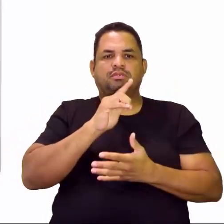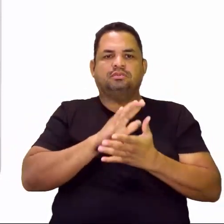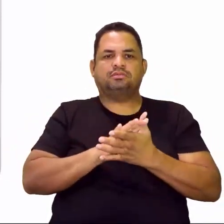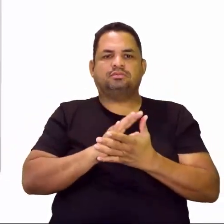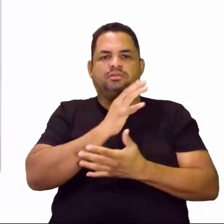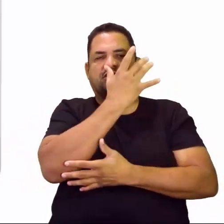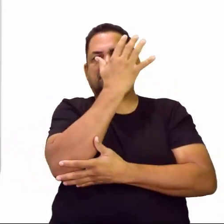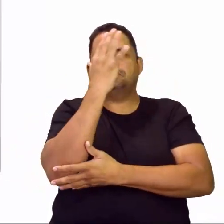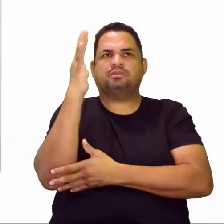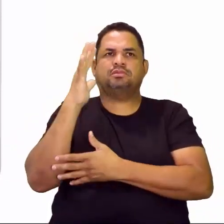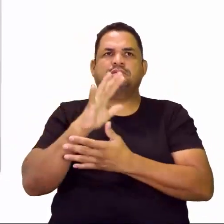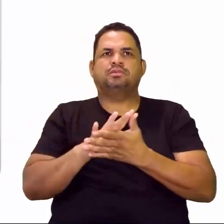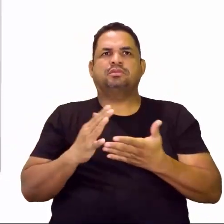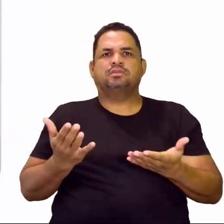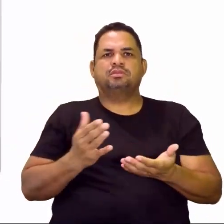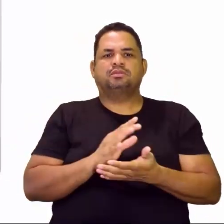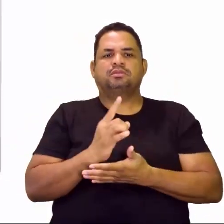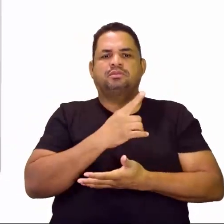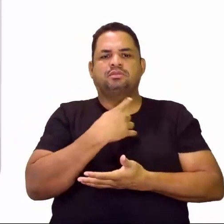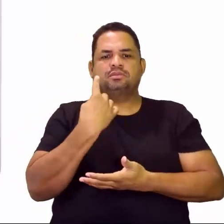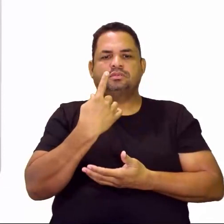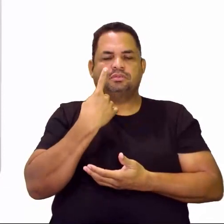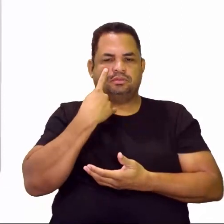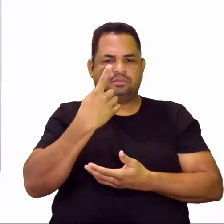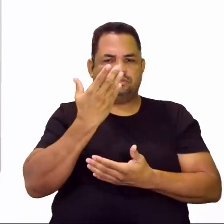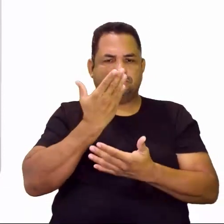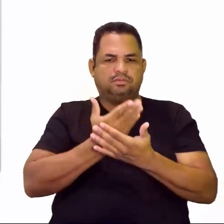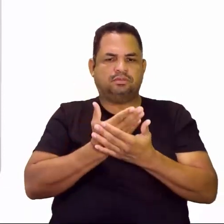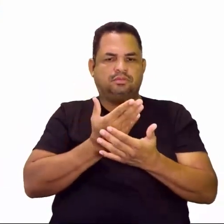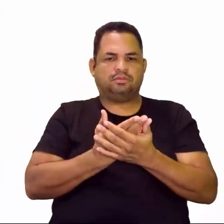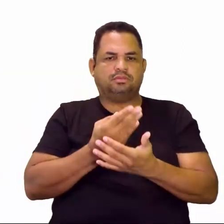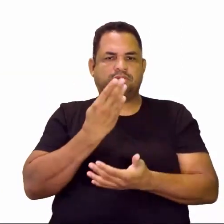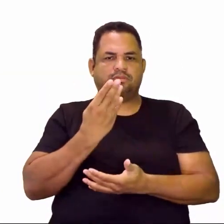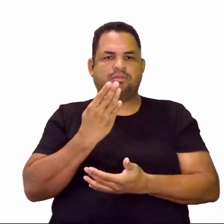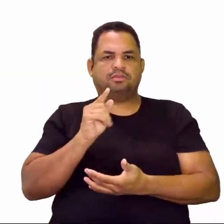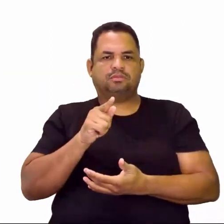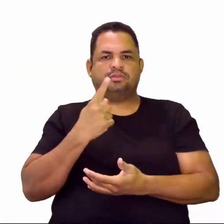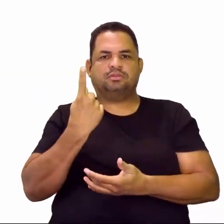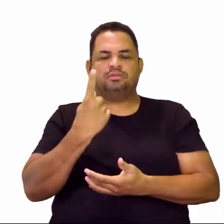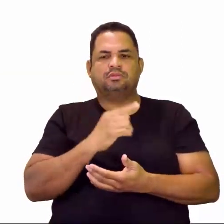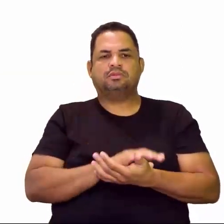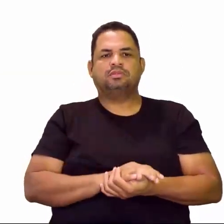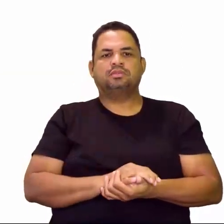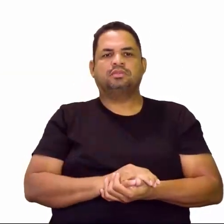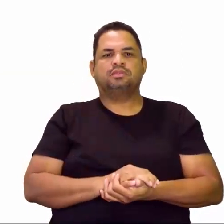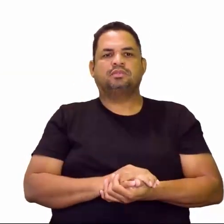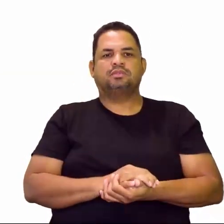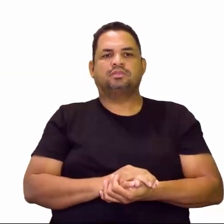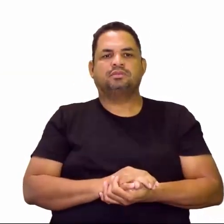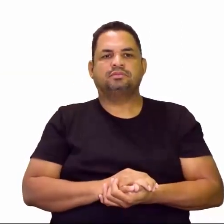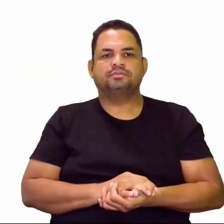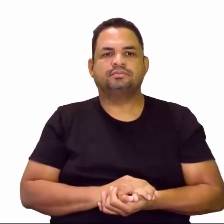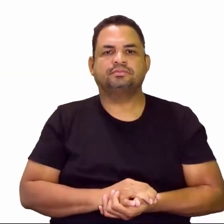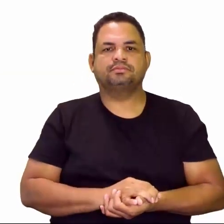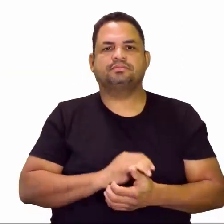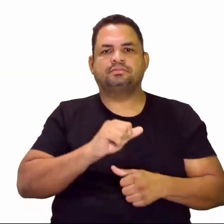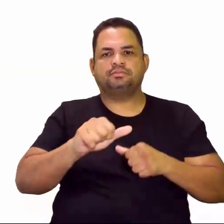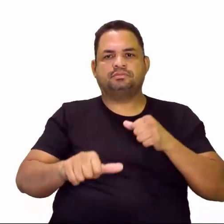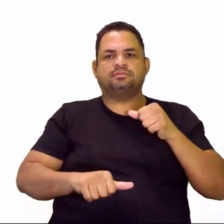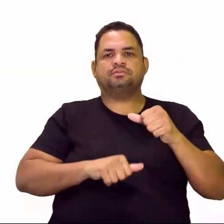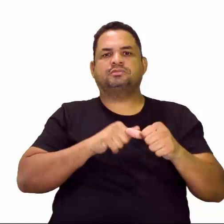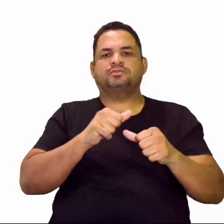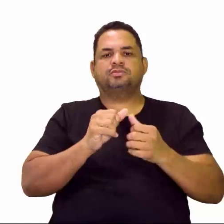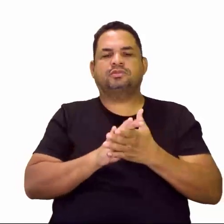na natureza. Tudo isso nós vimos na aula 4.1. Não, com relação às mudanças